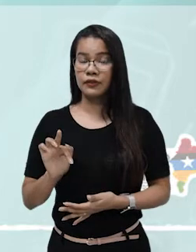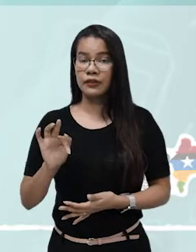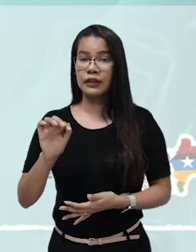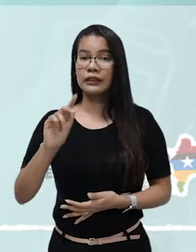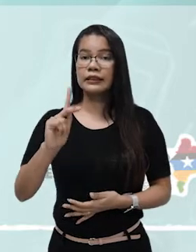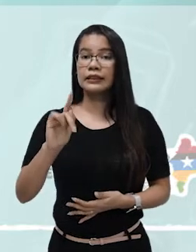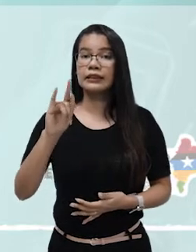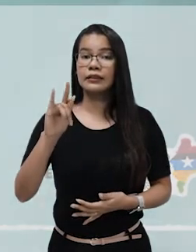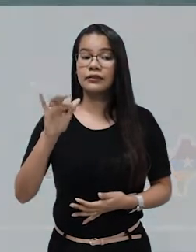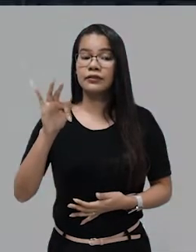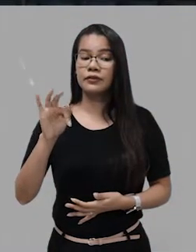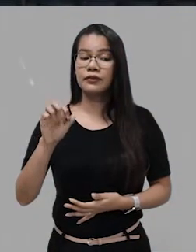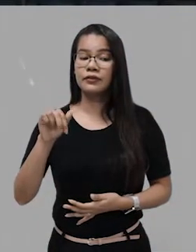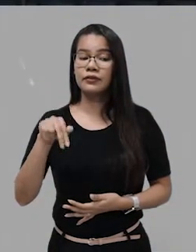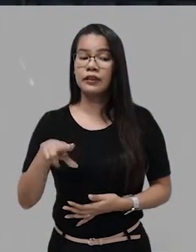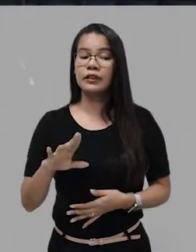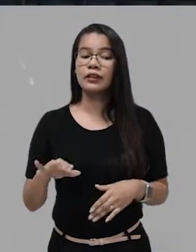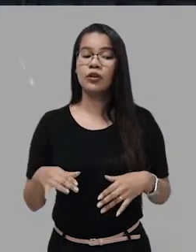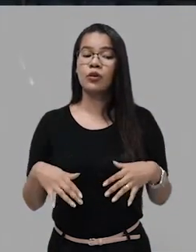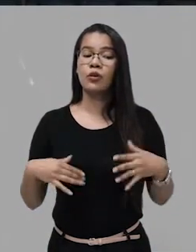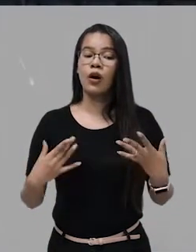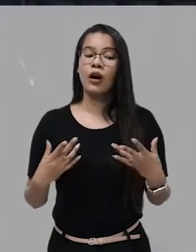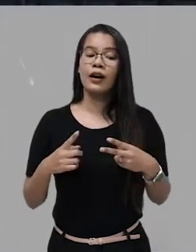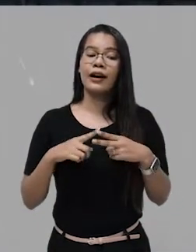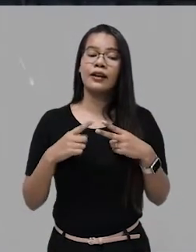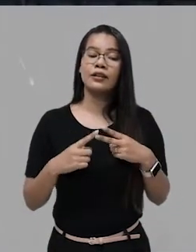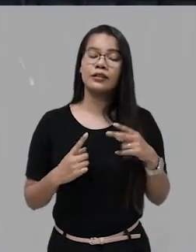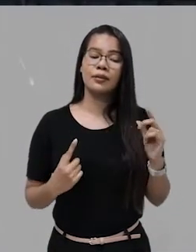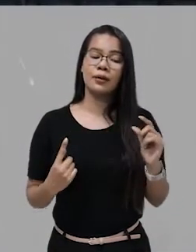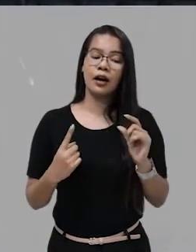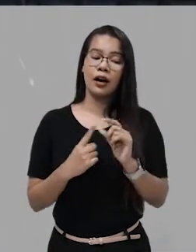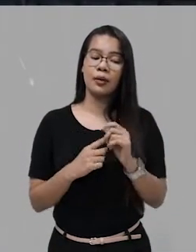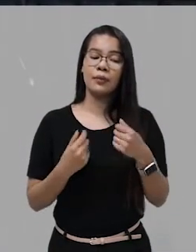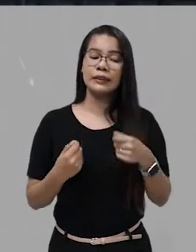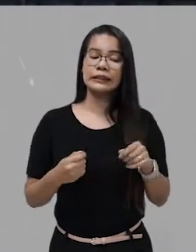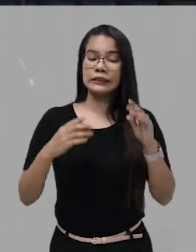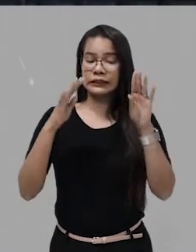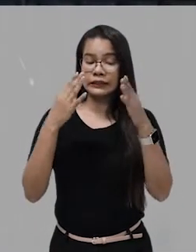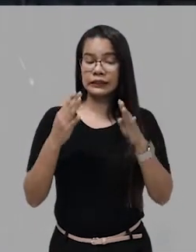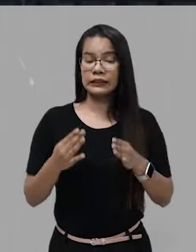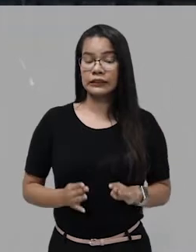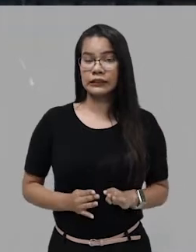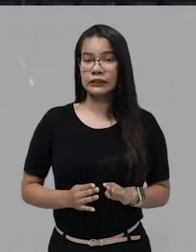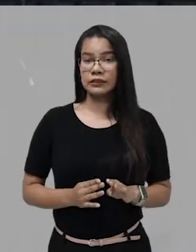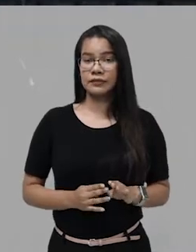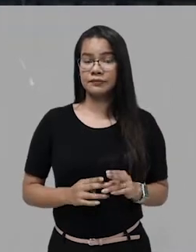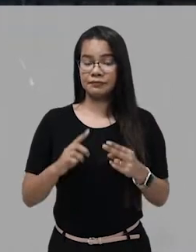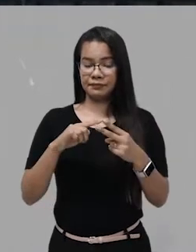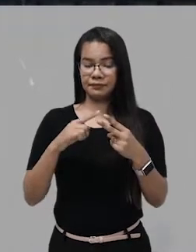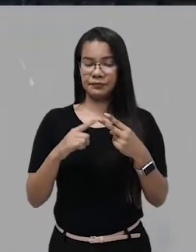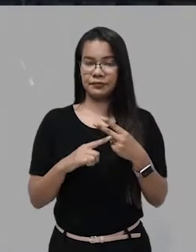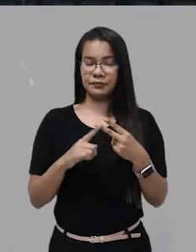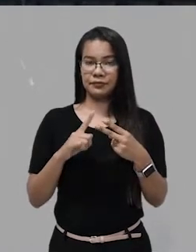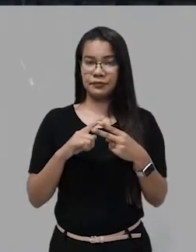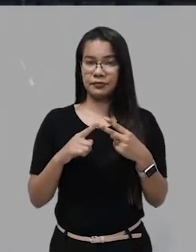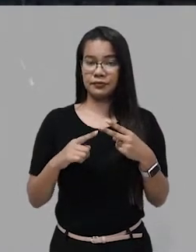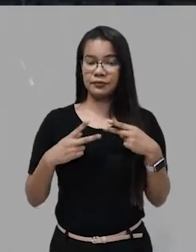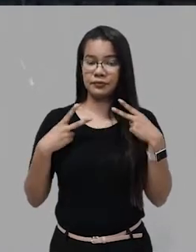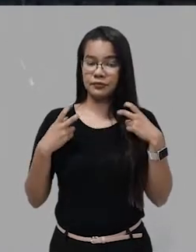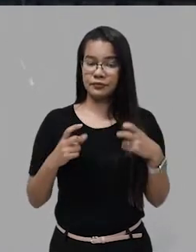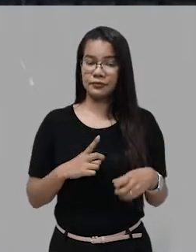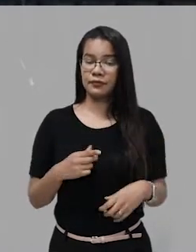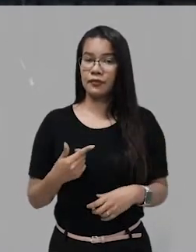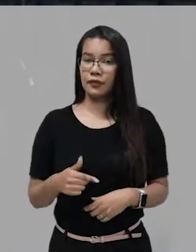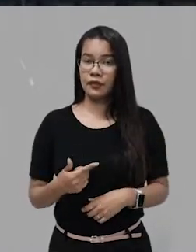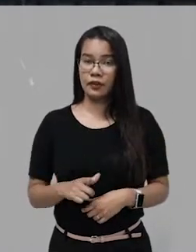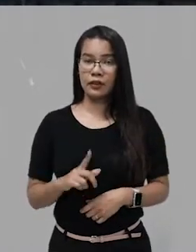preciso analisar? Autoafirmação e superagradável. Observem que elas não possuem hífen. Né?